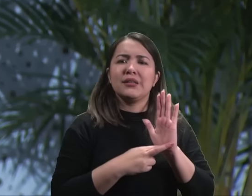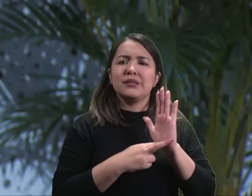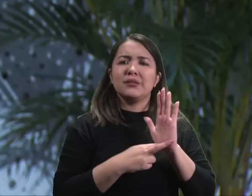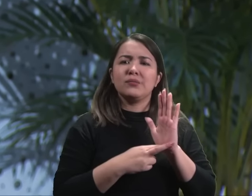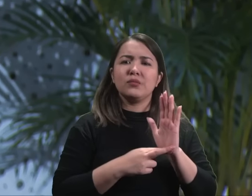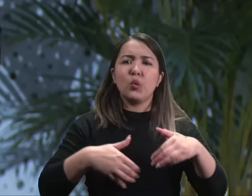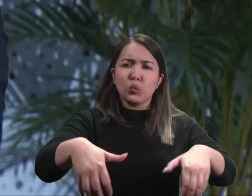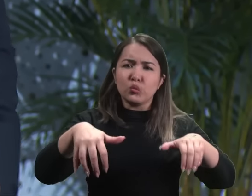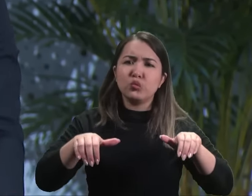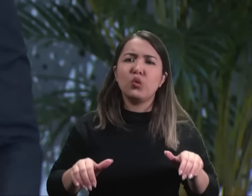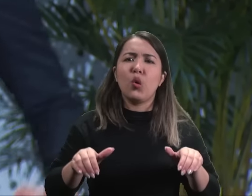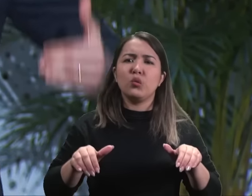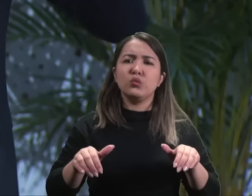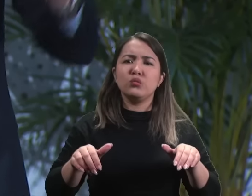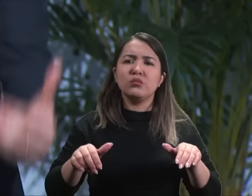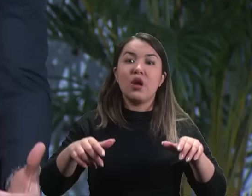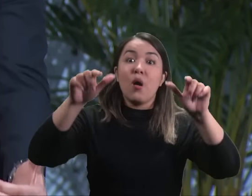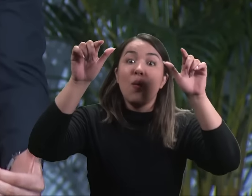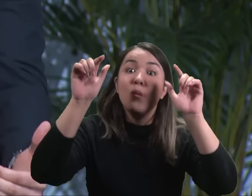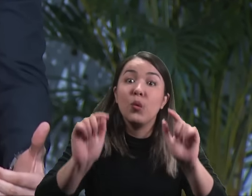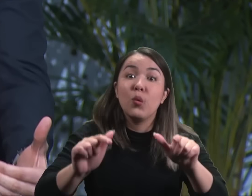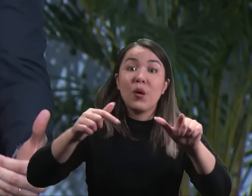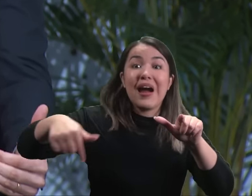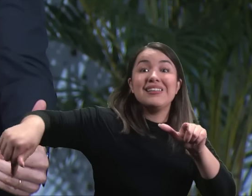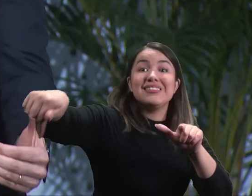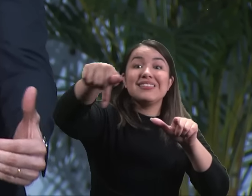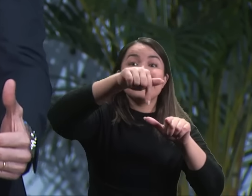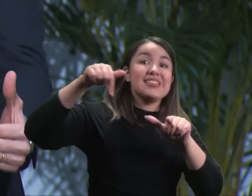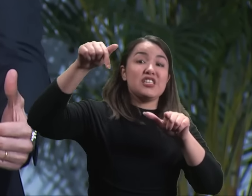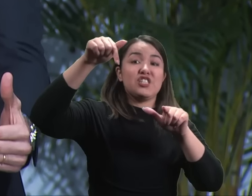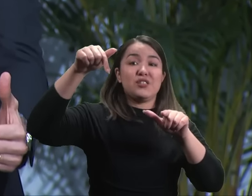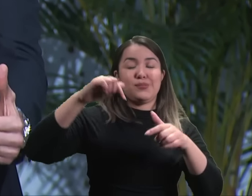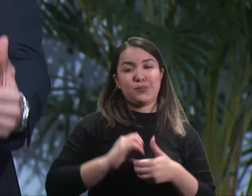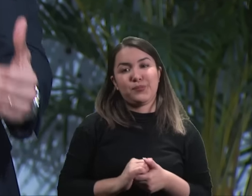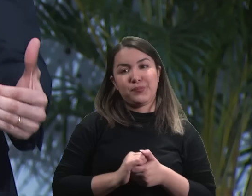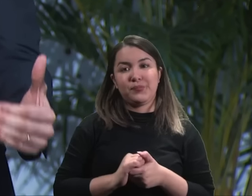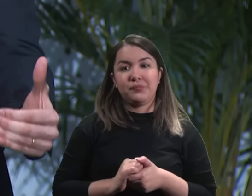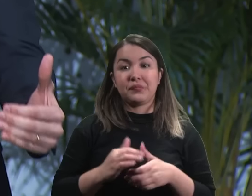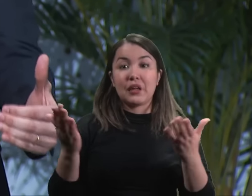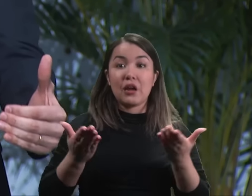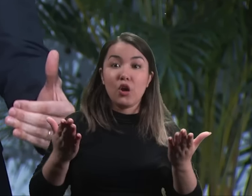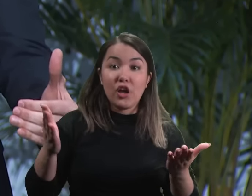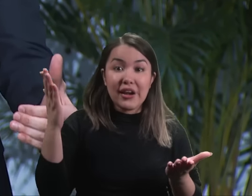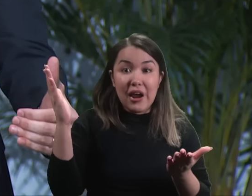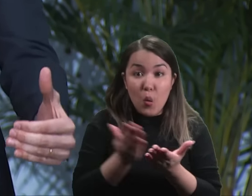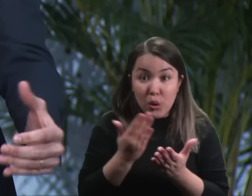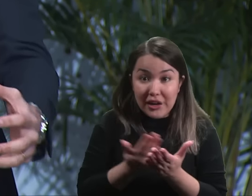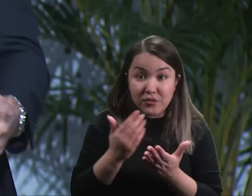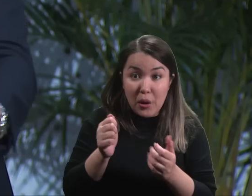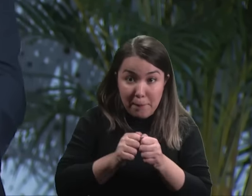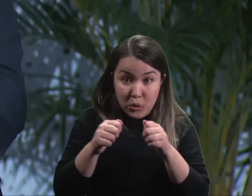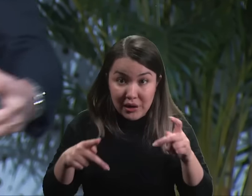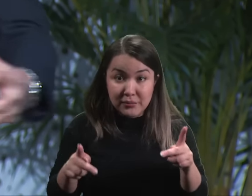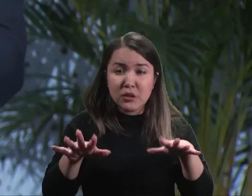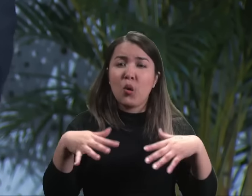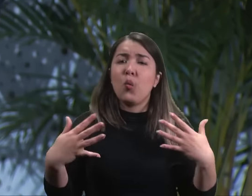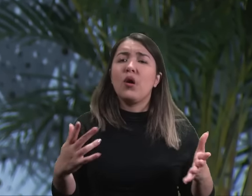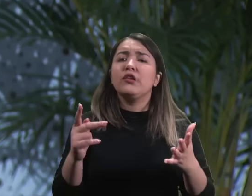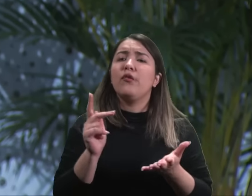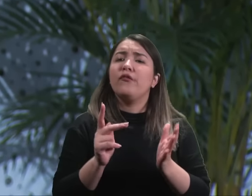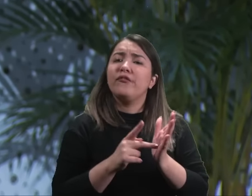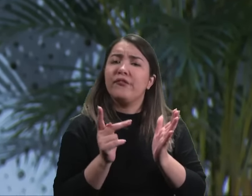ficava no lugar Santíssimo do Santuário agora nós chegamos ao livro do apocalipse quando as verdades do